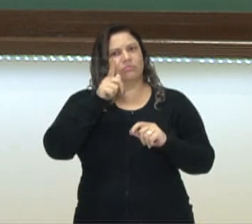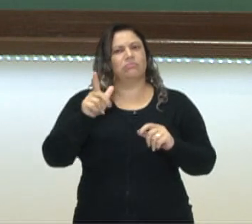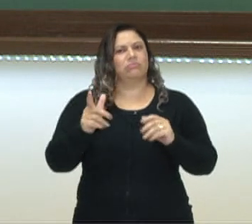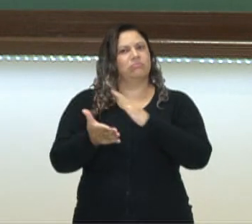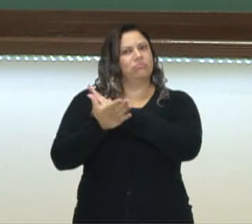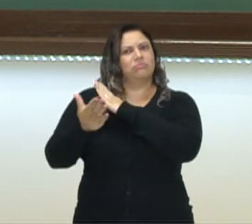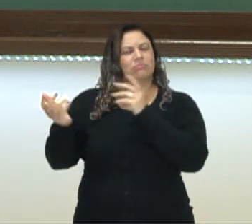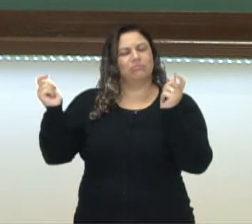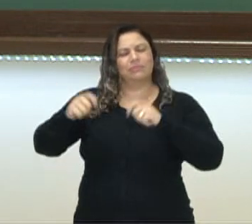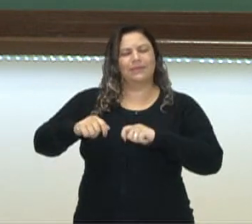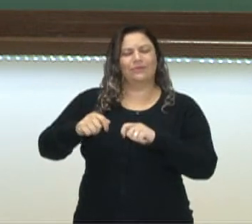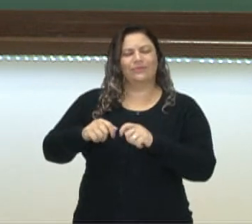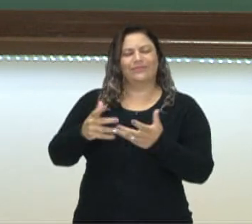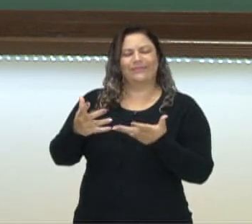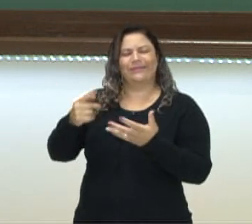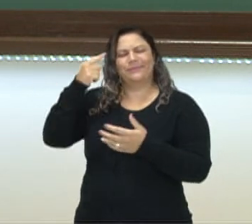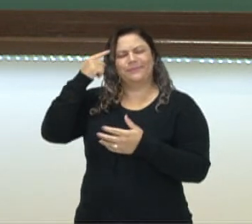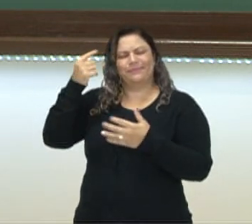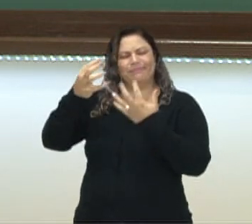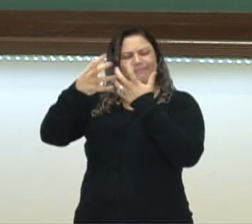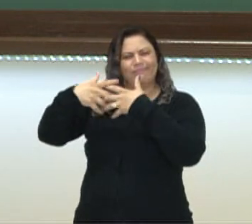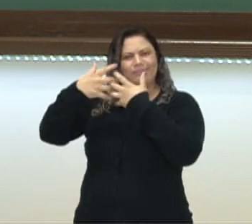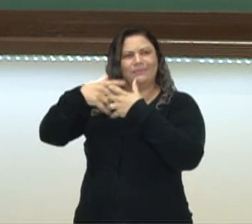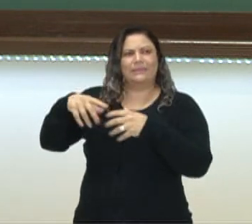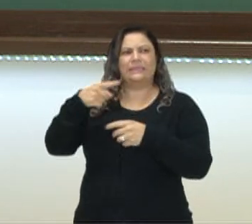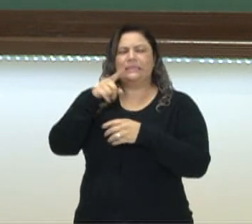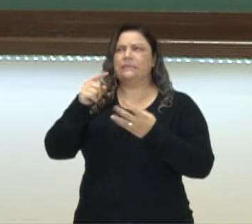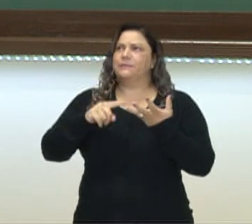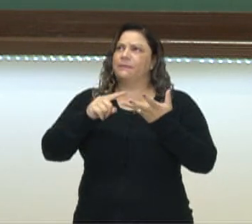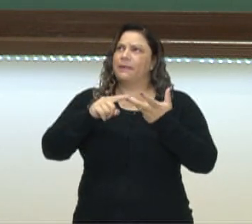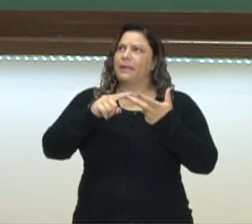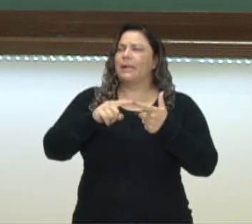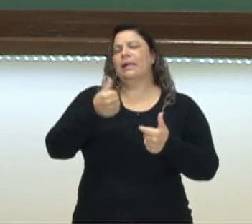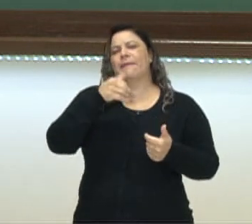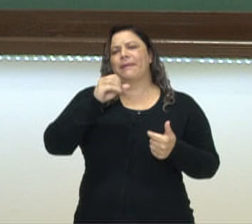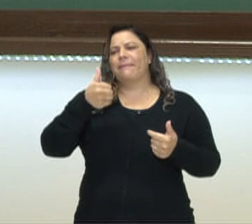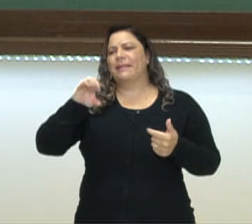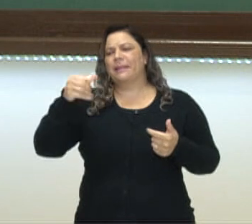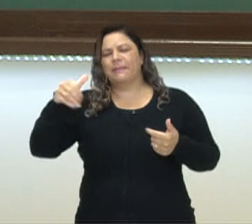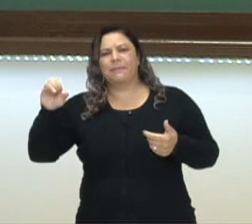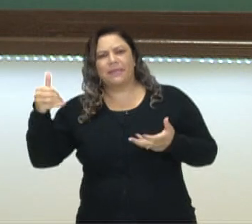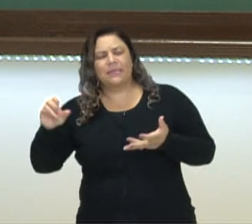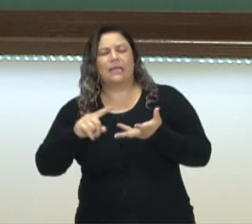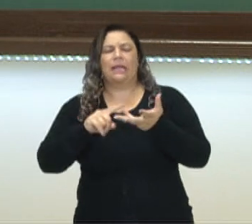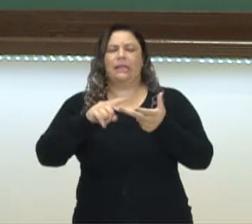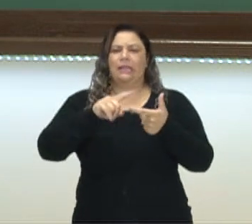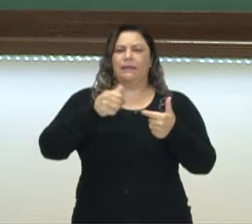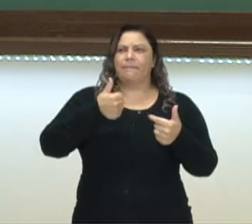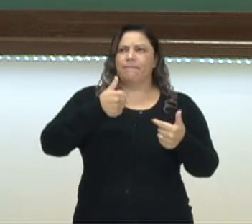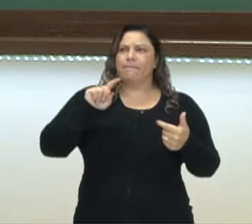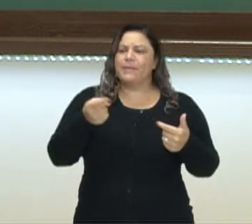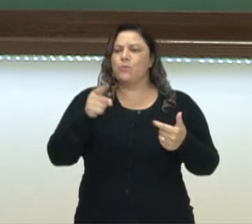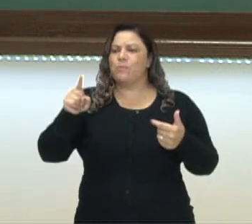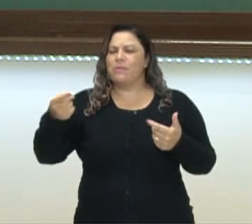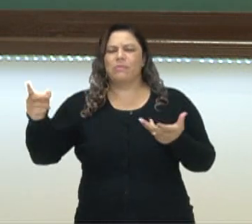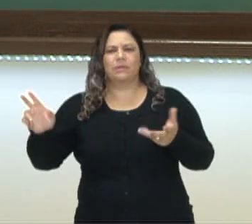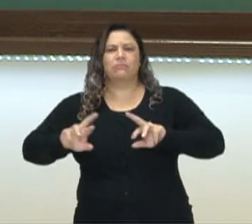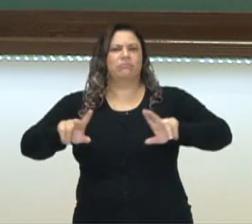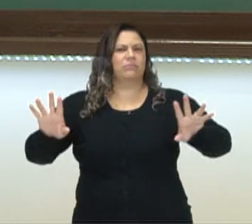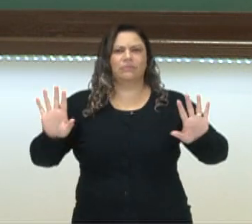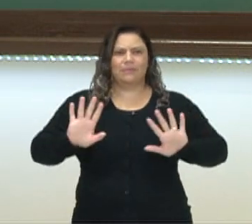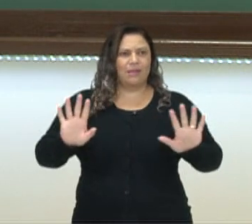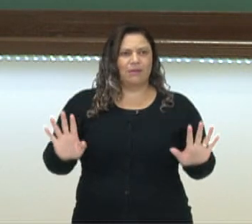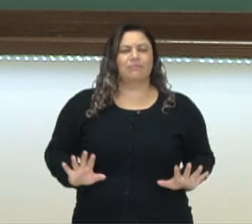a agilizar a conta. Eu não preciso ficar fazendo assim, 10 mais 10 mais 10 mais 10, ou 1000 mais 1000 mais 1000, né?